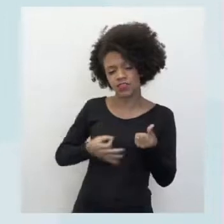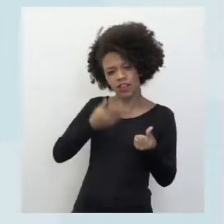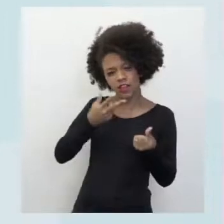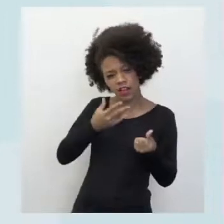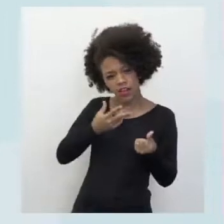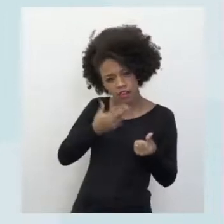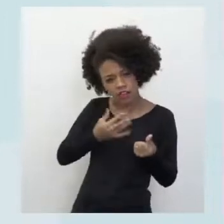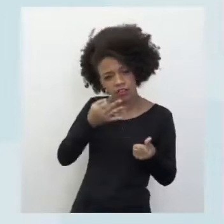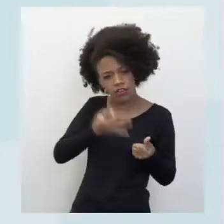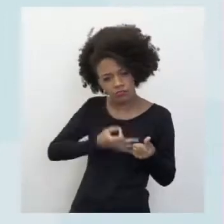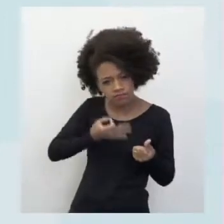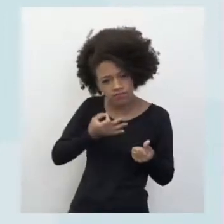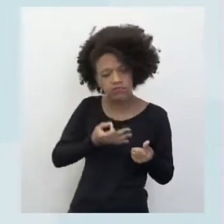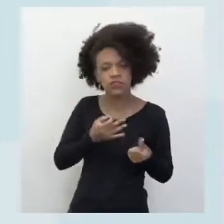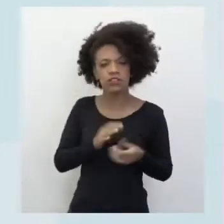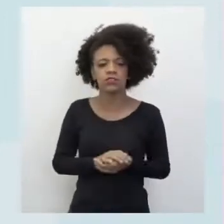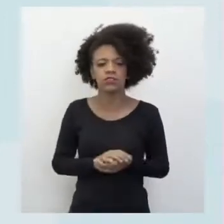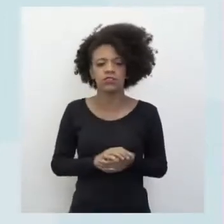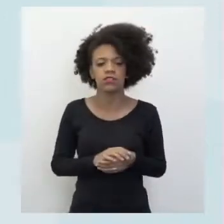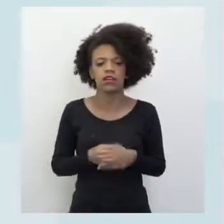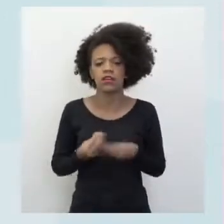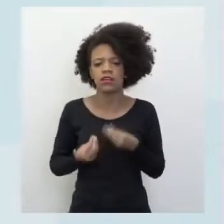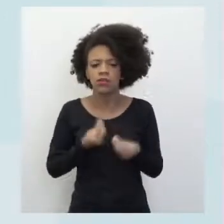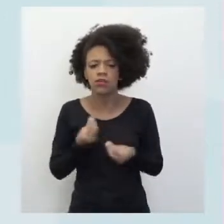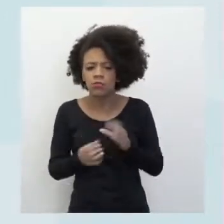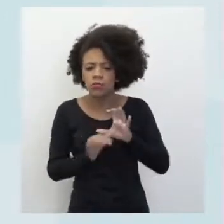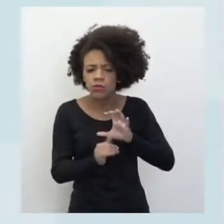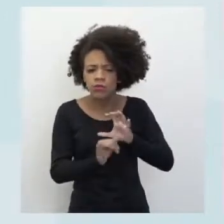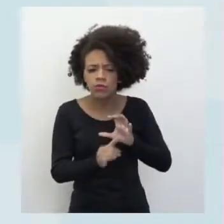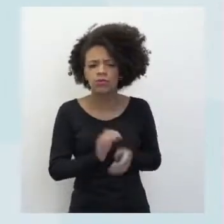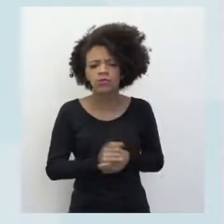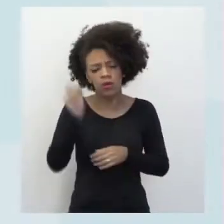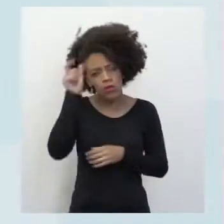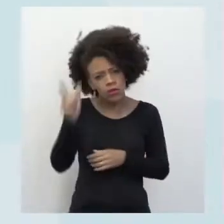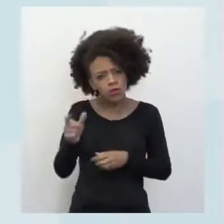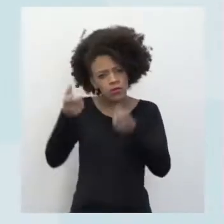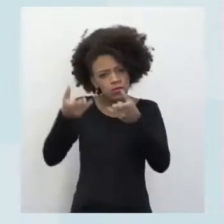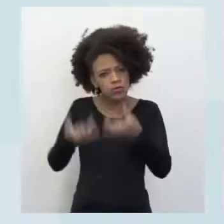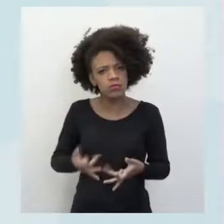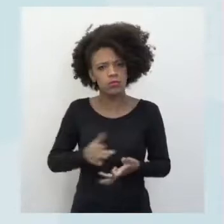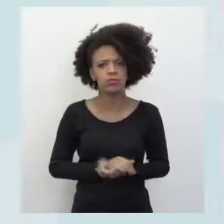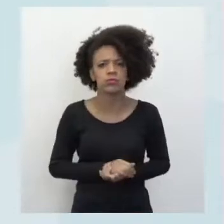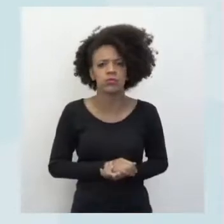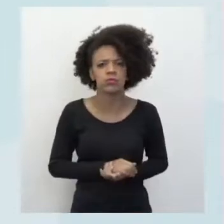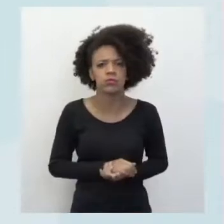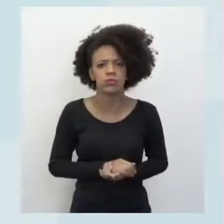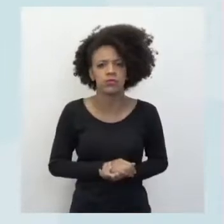conhecer contos de diversas culturas? Explique. Dá para fazer no aberto esse, vamos lá?